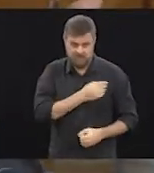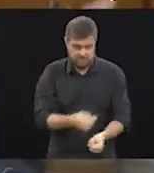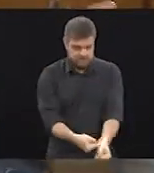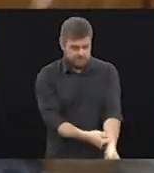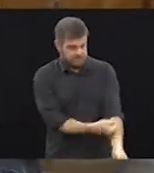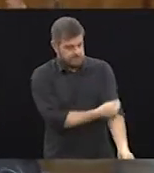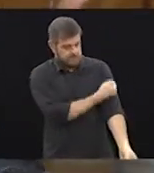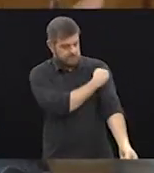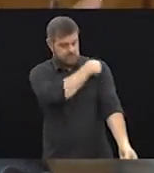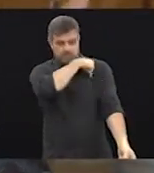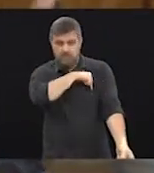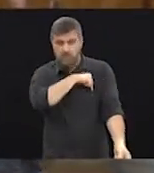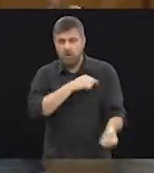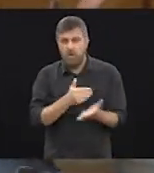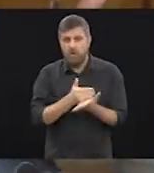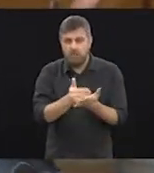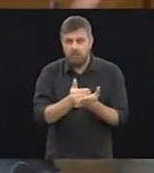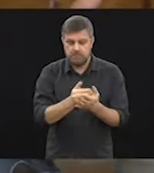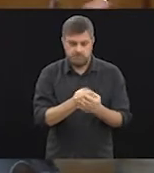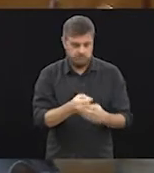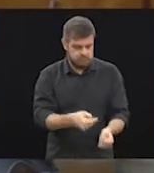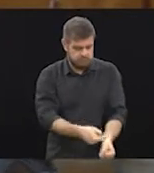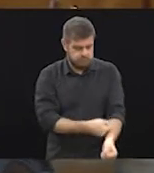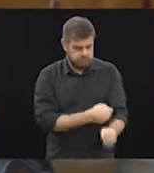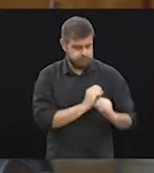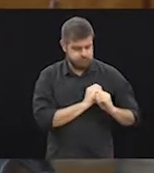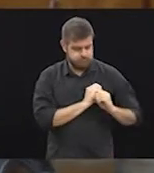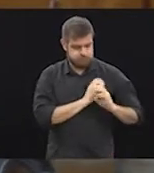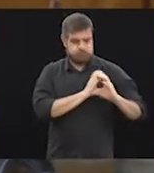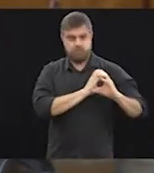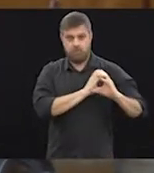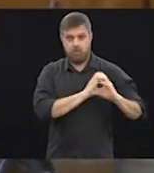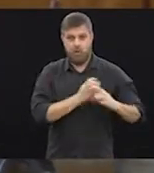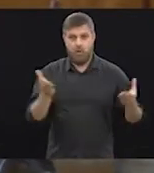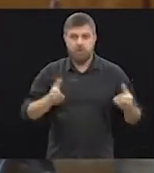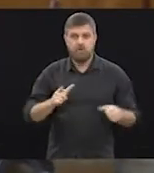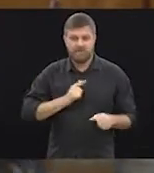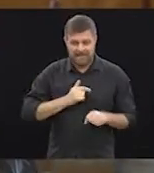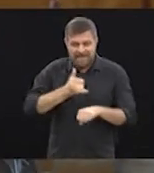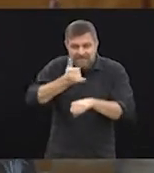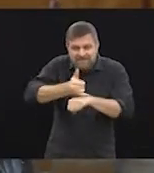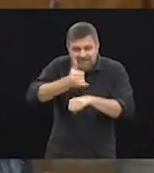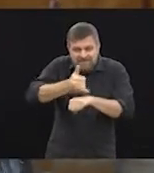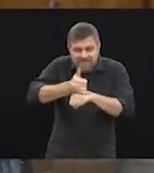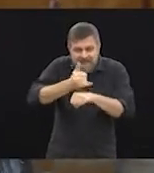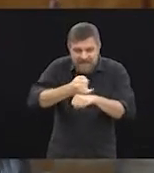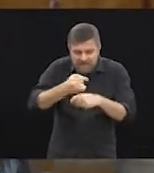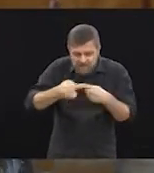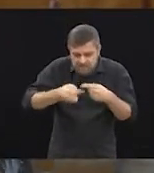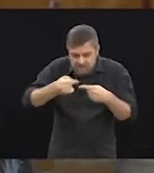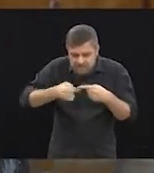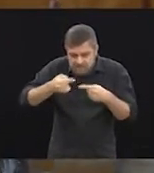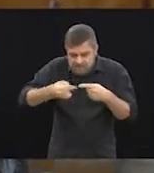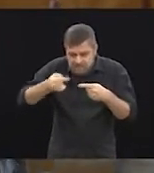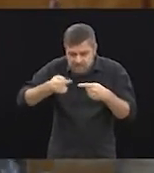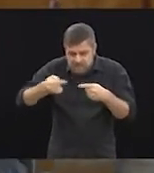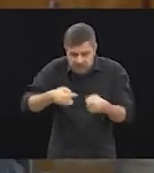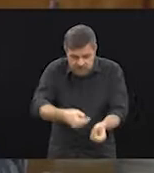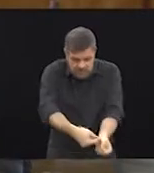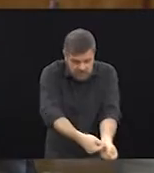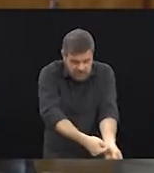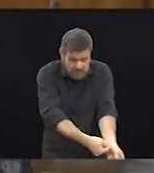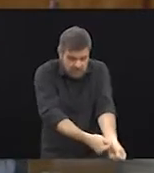angioplastia coronária começou com um balão. Hoje nós temos os stents, que são aqueles tubinhos metálicos que